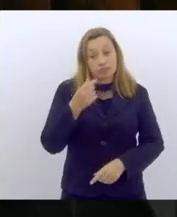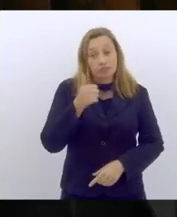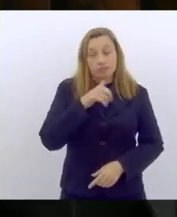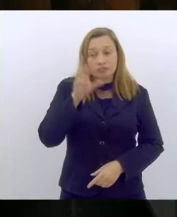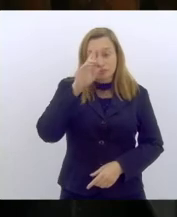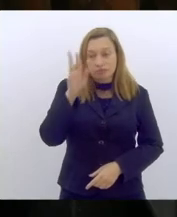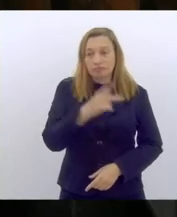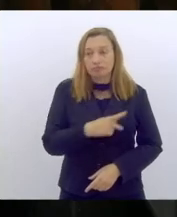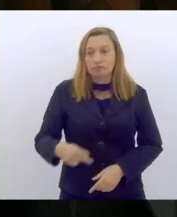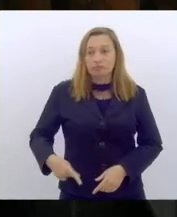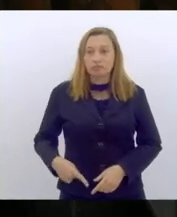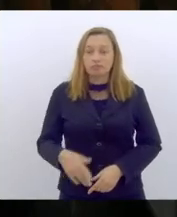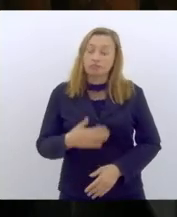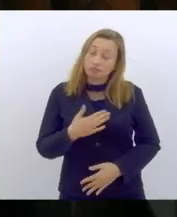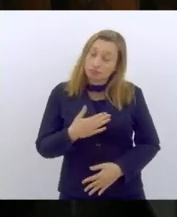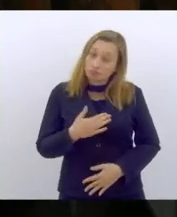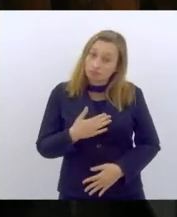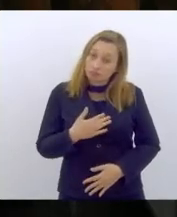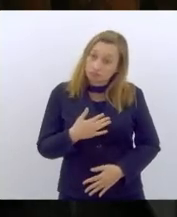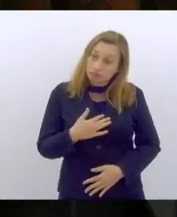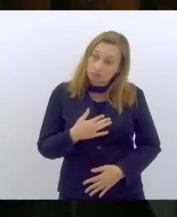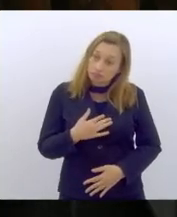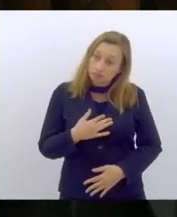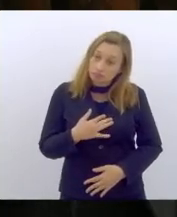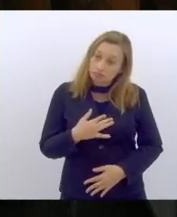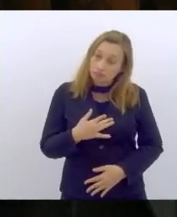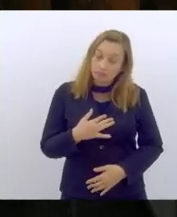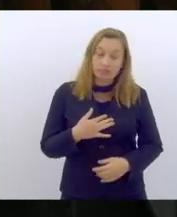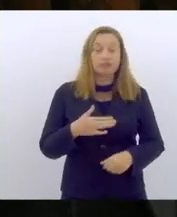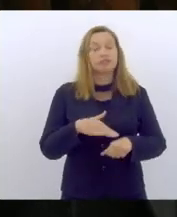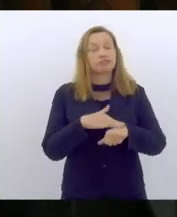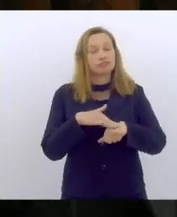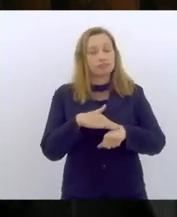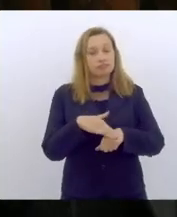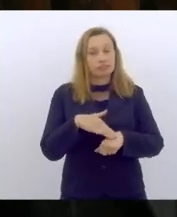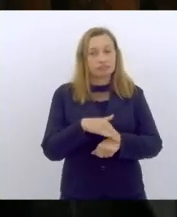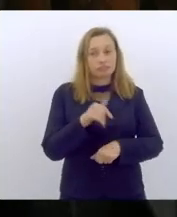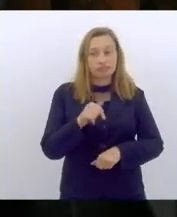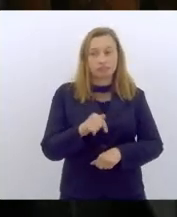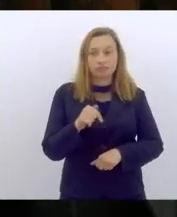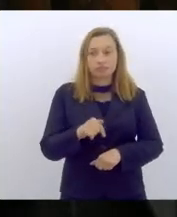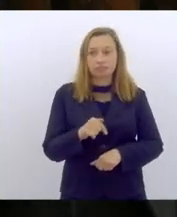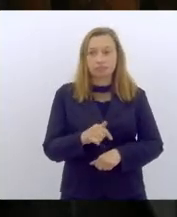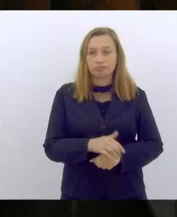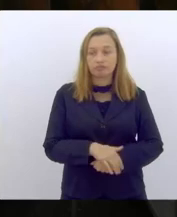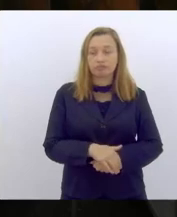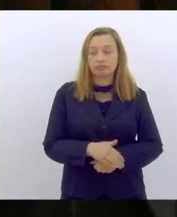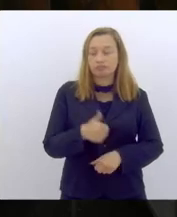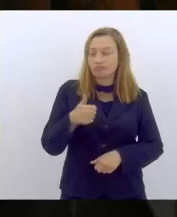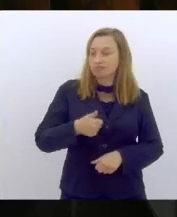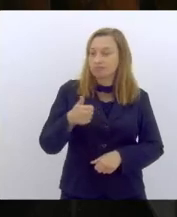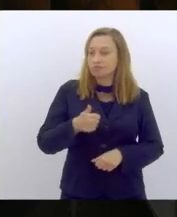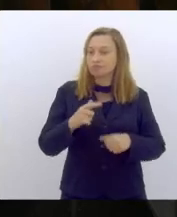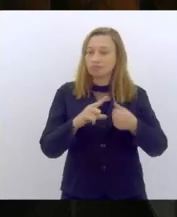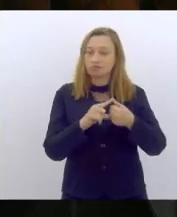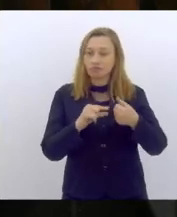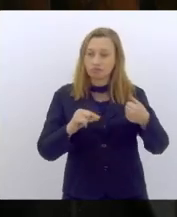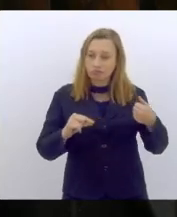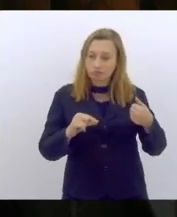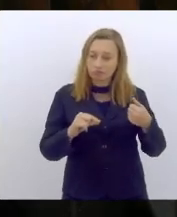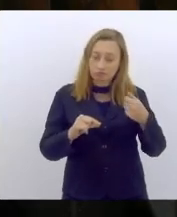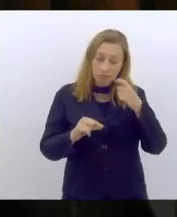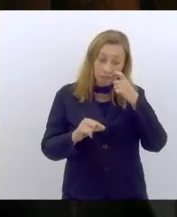Presidente eu me dispus a conversar aqui sobre o primeiro artigo